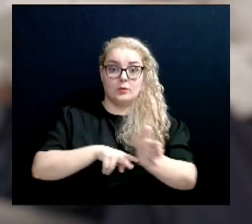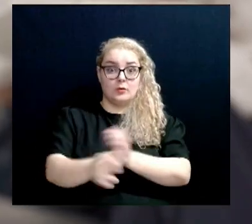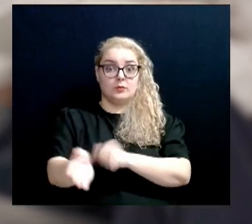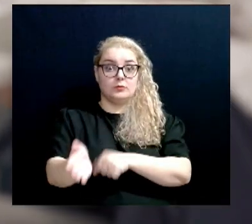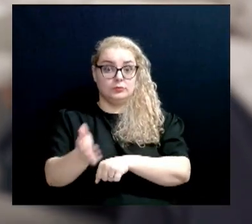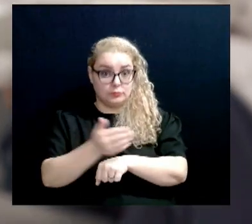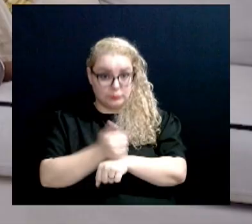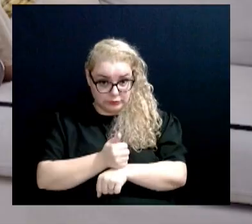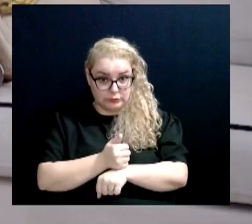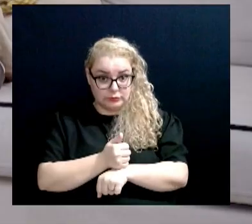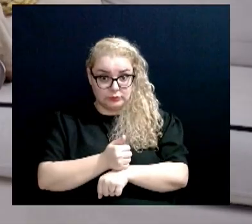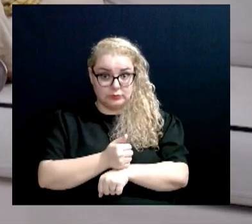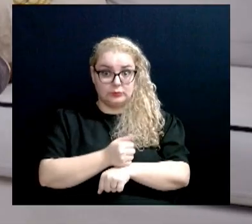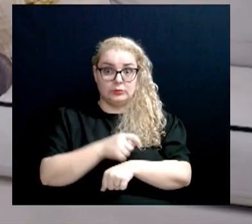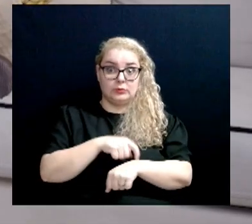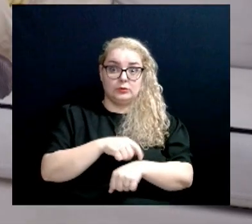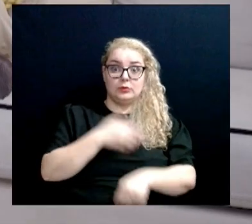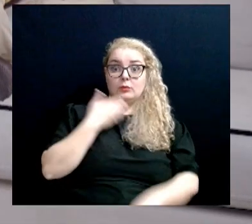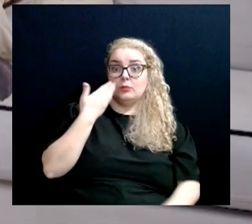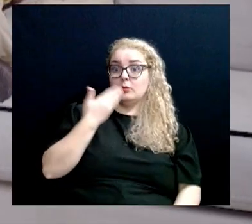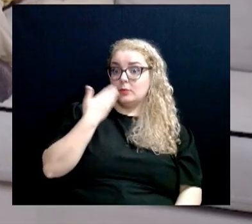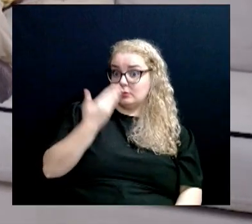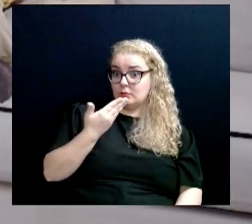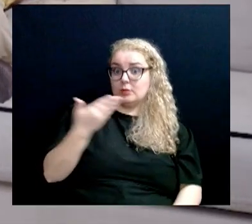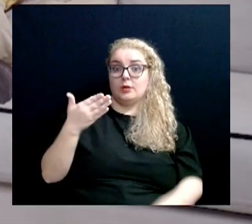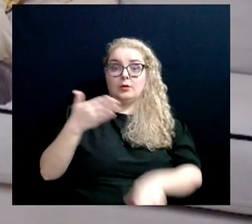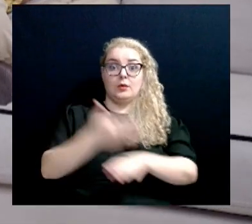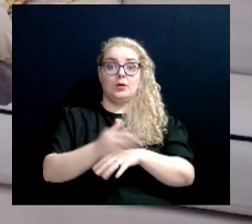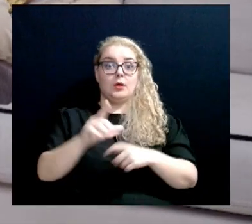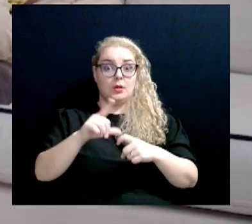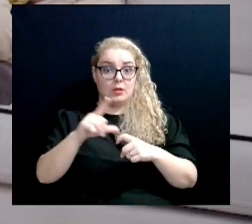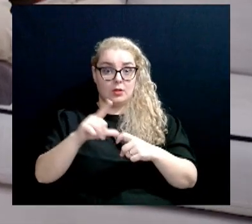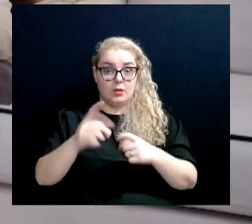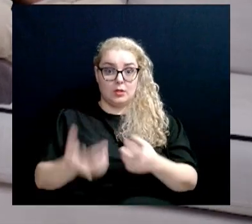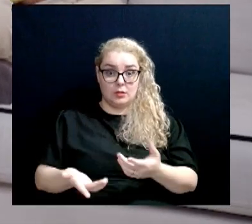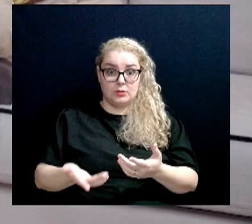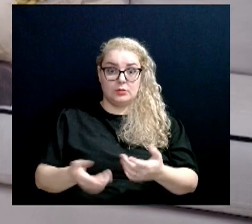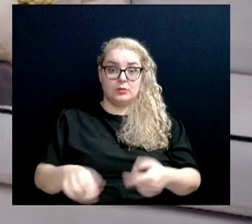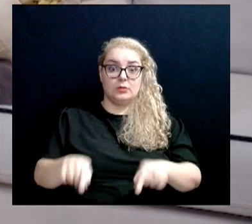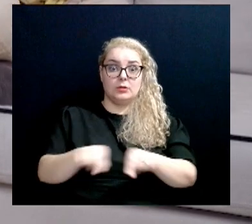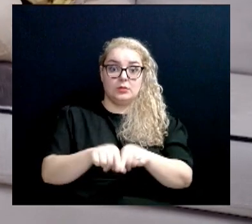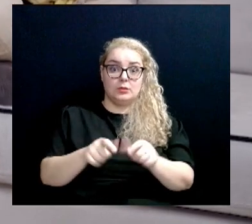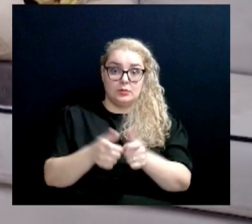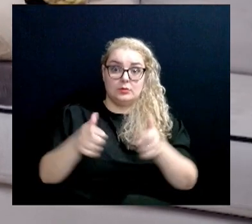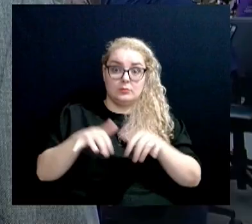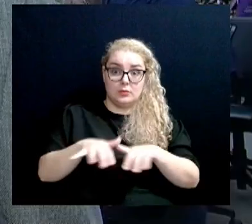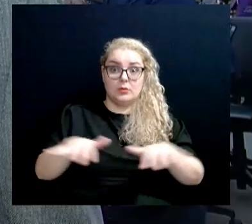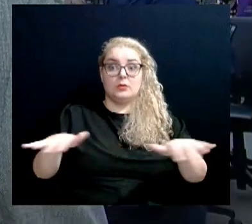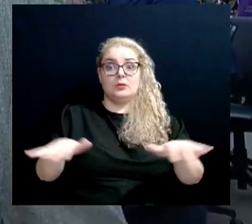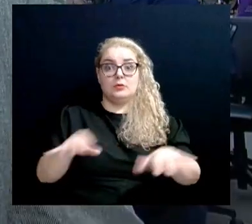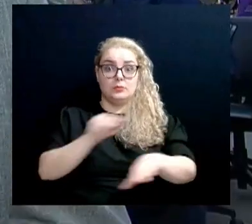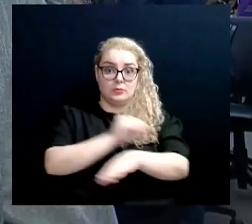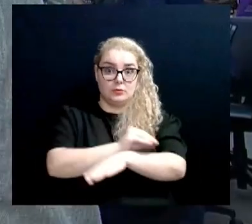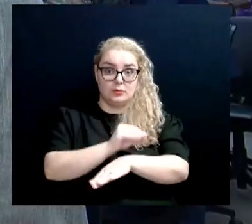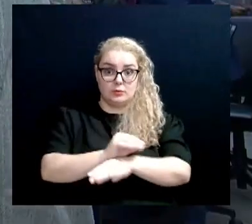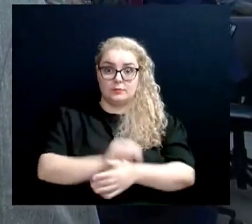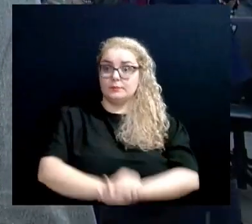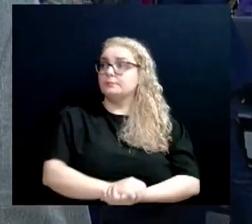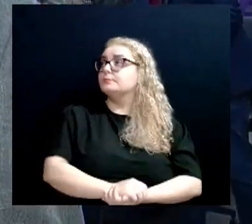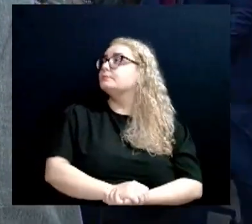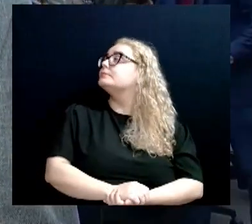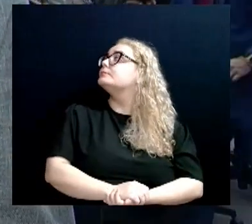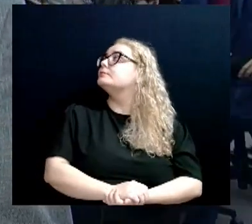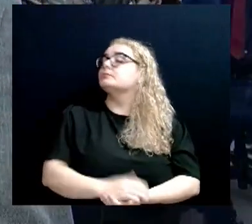precoce, na facilitação do acesso a laudos médicos e na ampliação dos cuidados. A gente sente uma